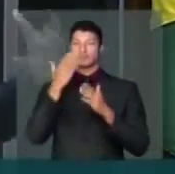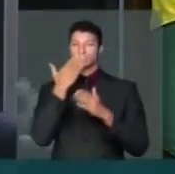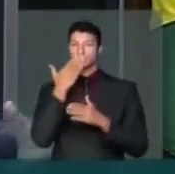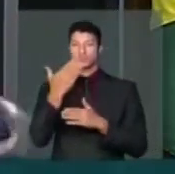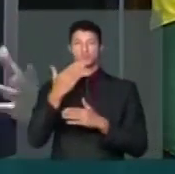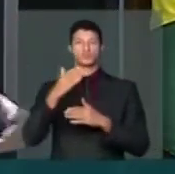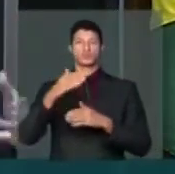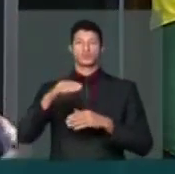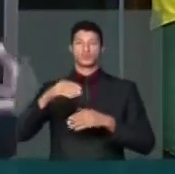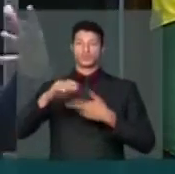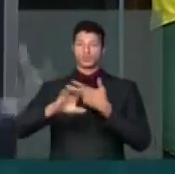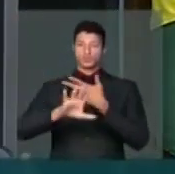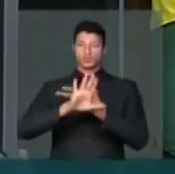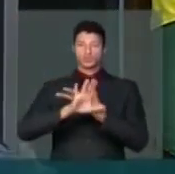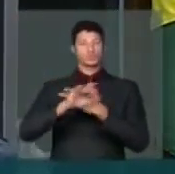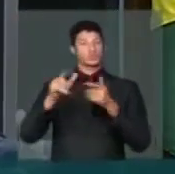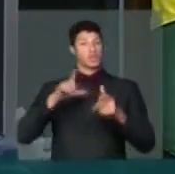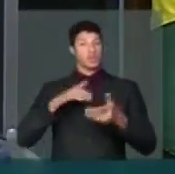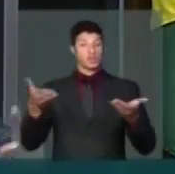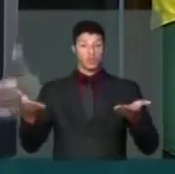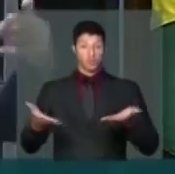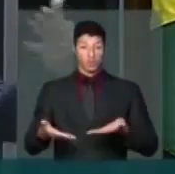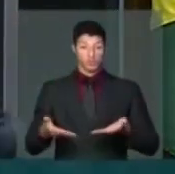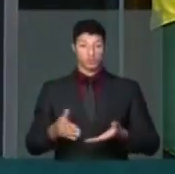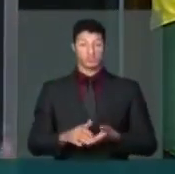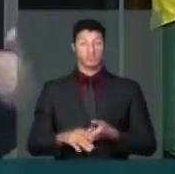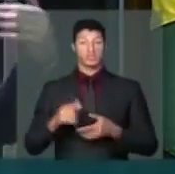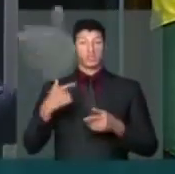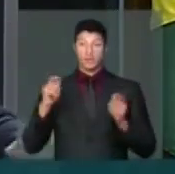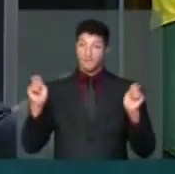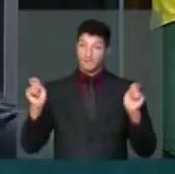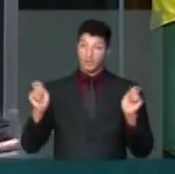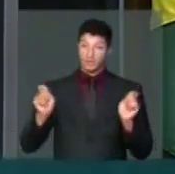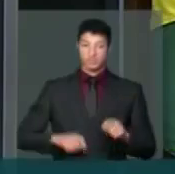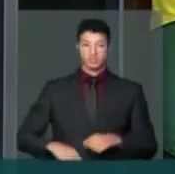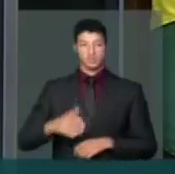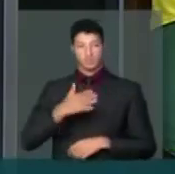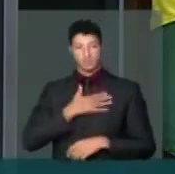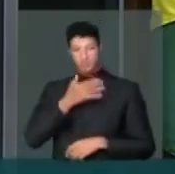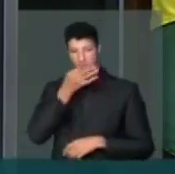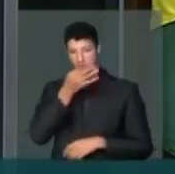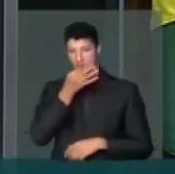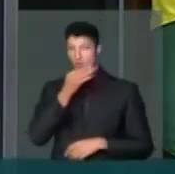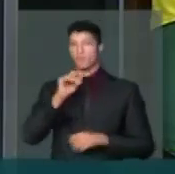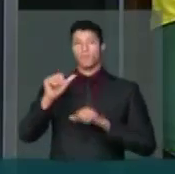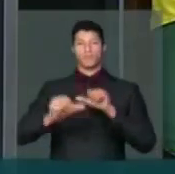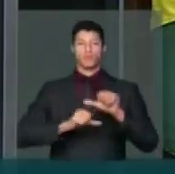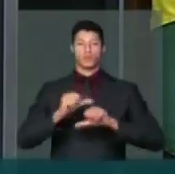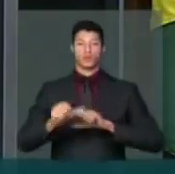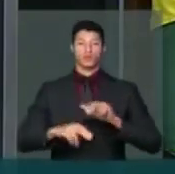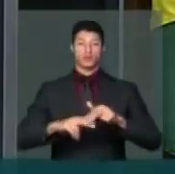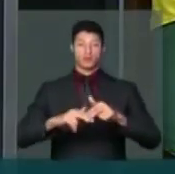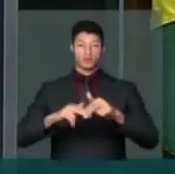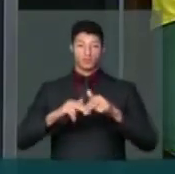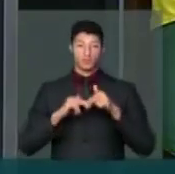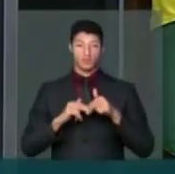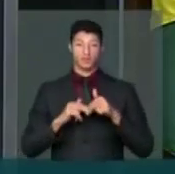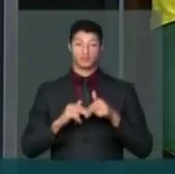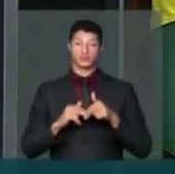modelo brasileiro que existe hoje e que precisa, a meu juízo, ser reformado. A partir